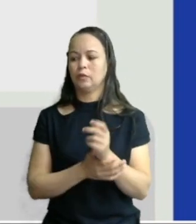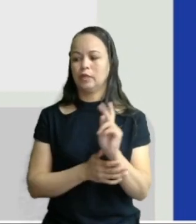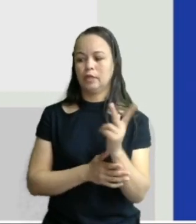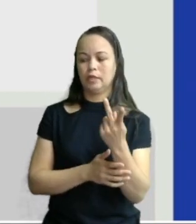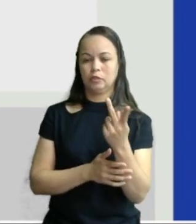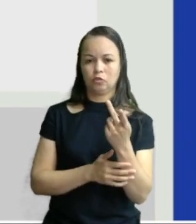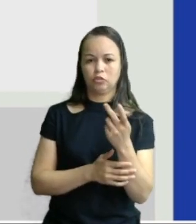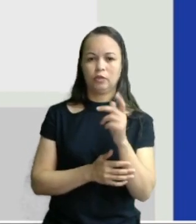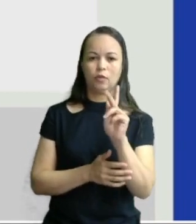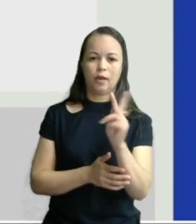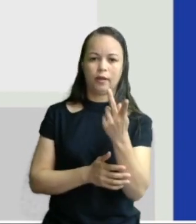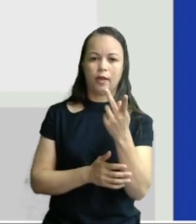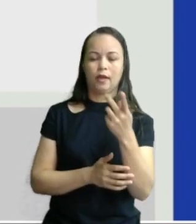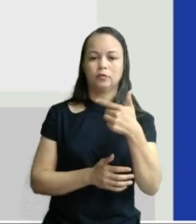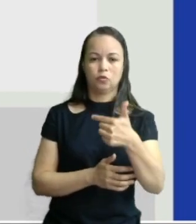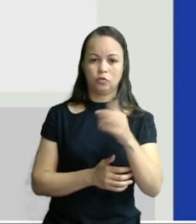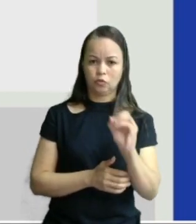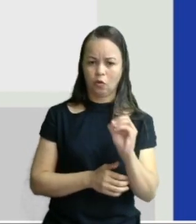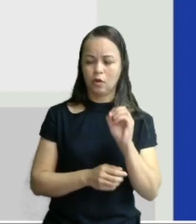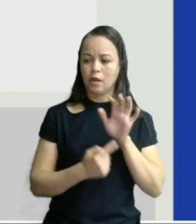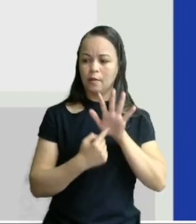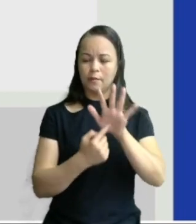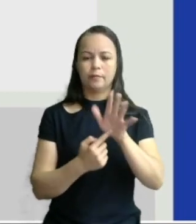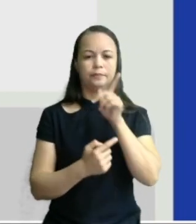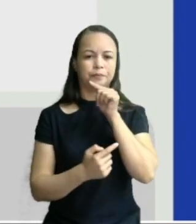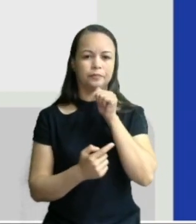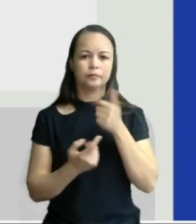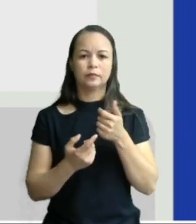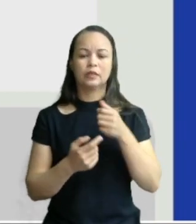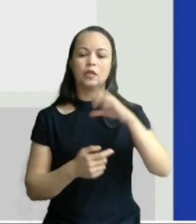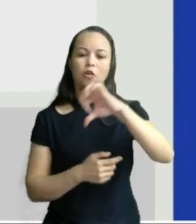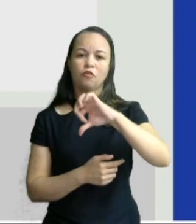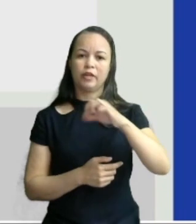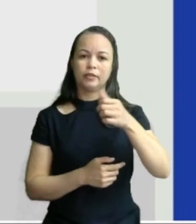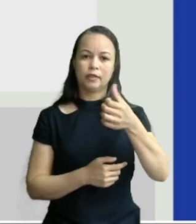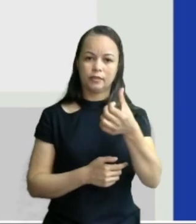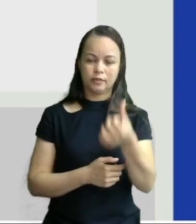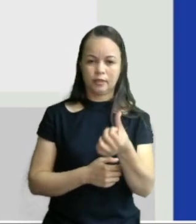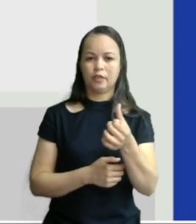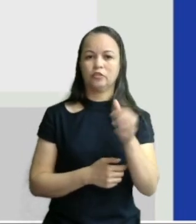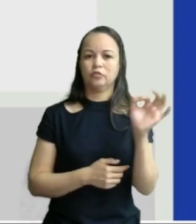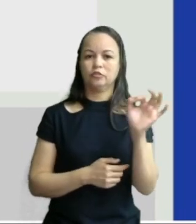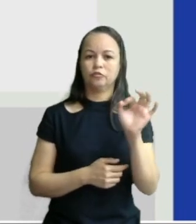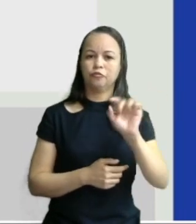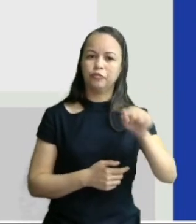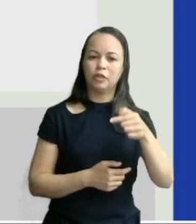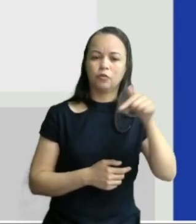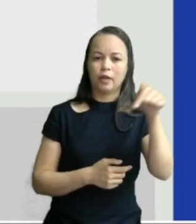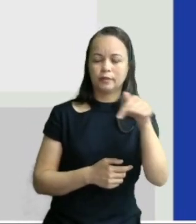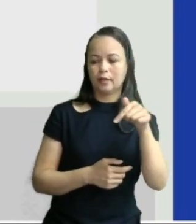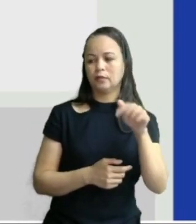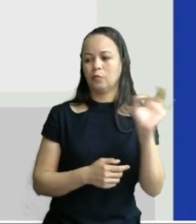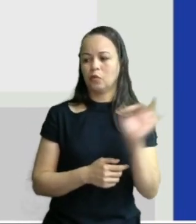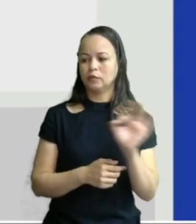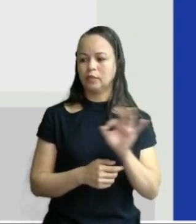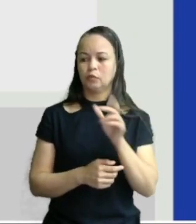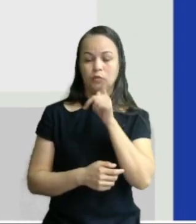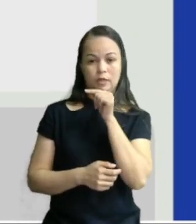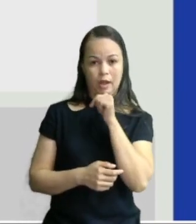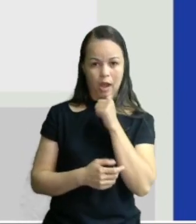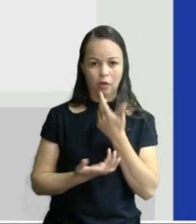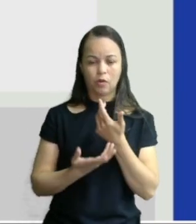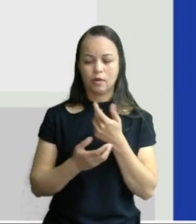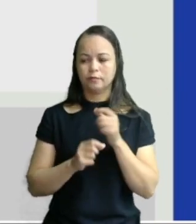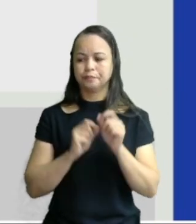água do mar, por exemplo, apresenta 96,7% de água e os outros 3,3% são compostos